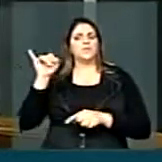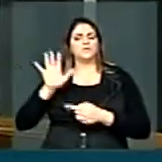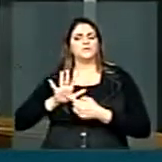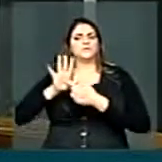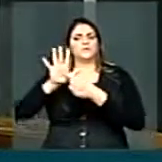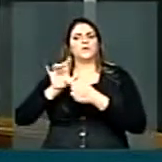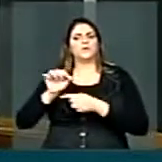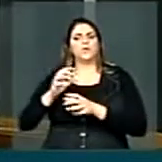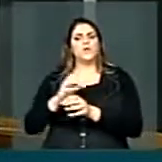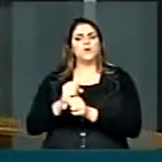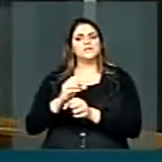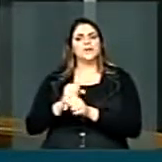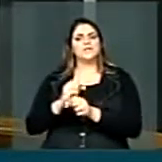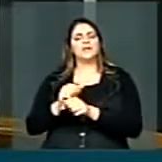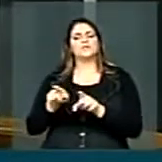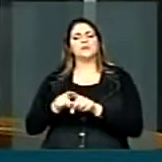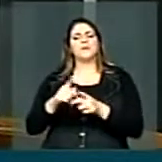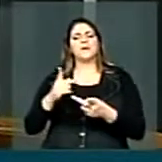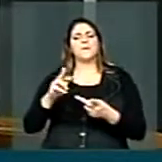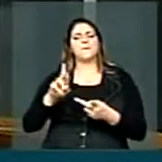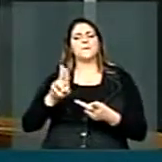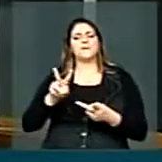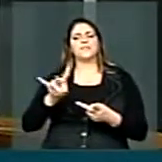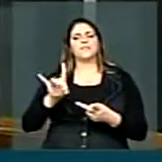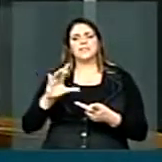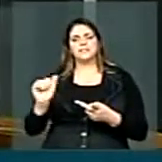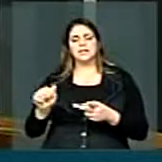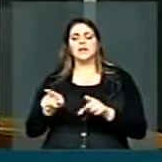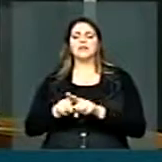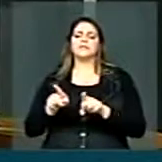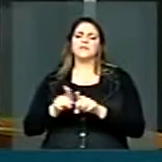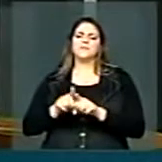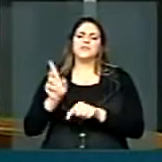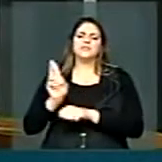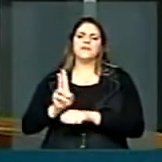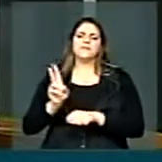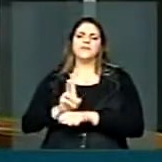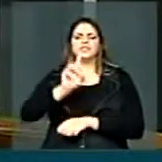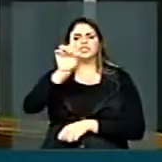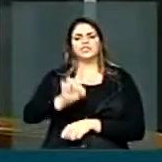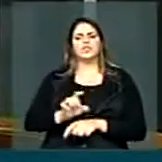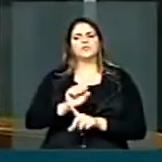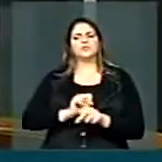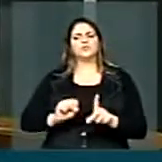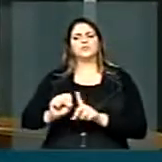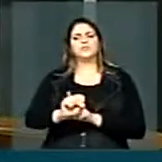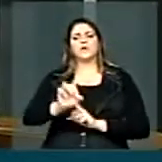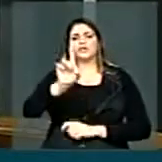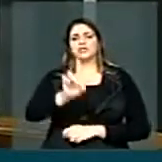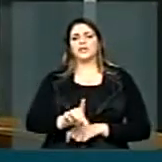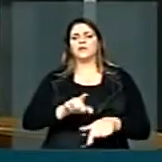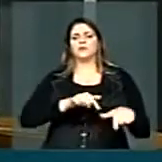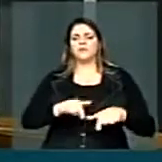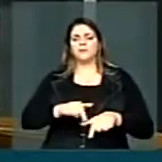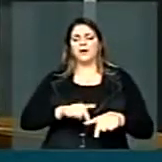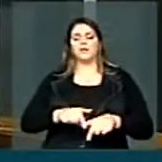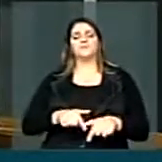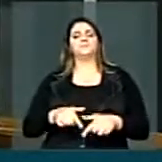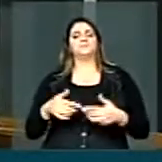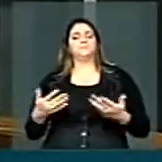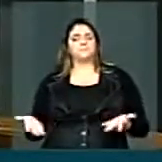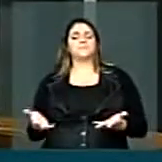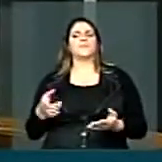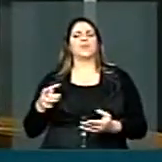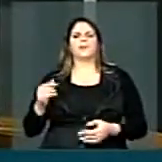nas áreas de orçamento e previdência, bem como na defesa intransigente dos direitos sociais e trabalhistas, sendo pela qual